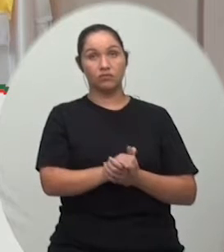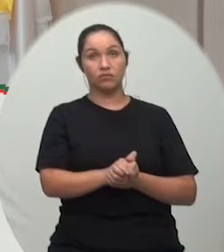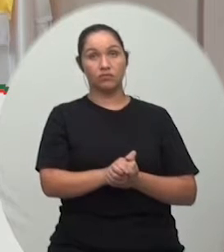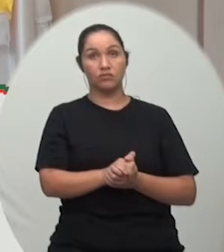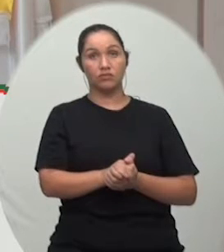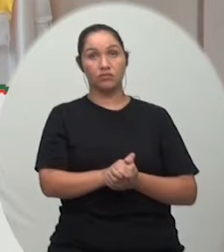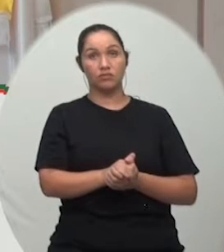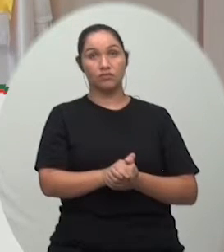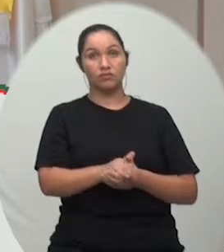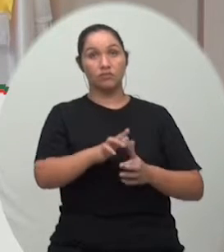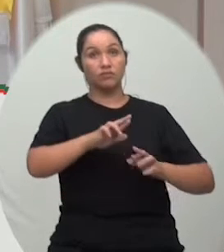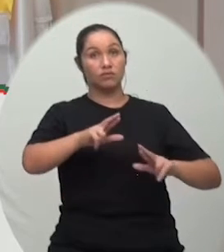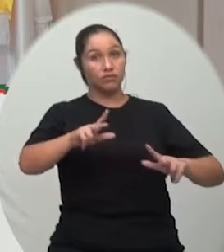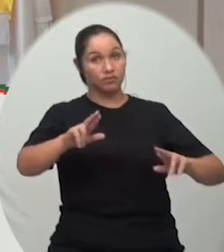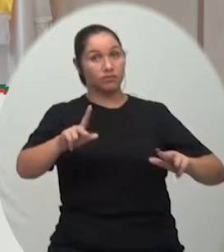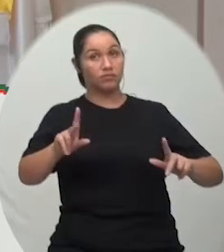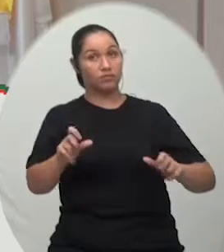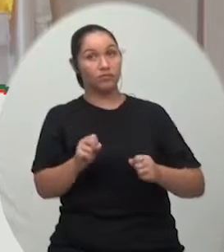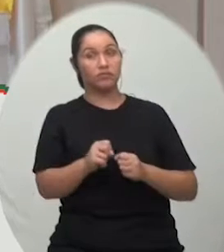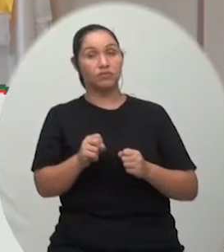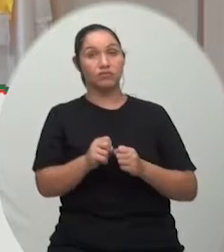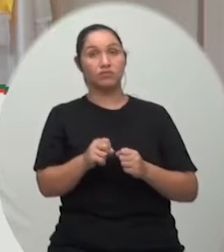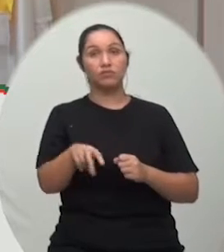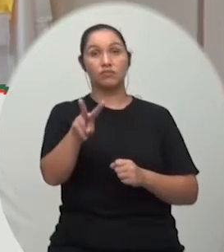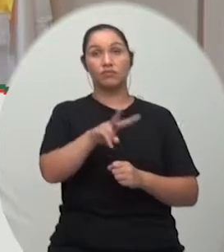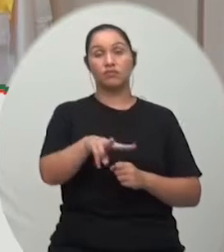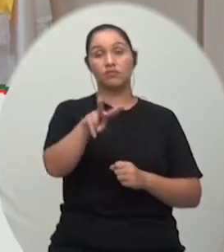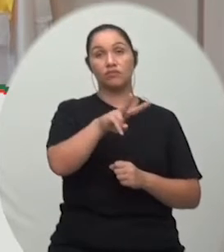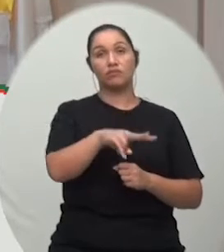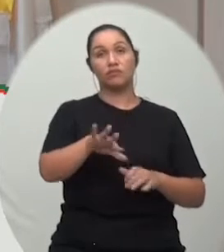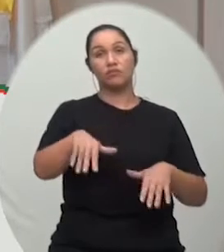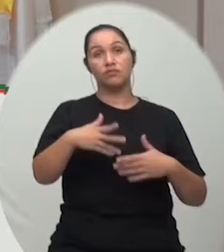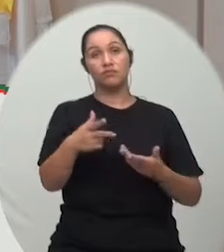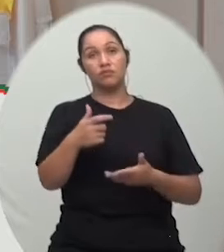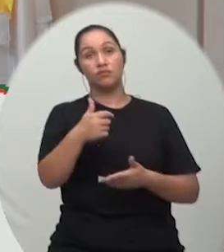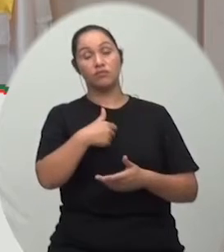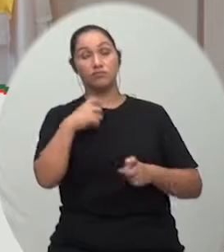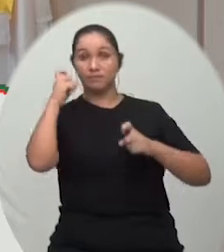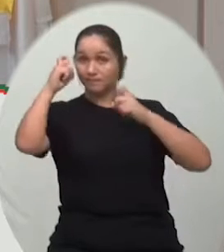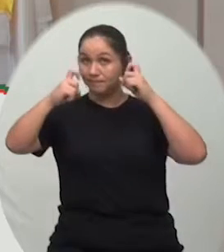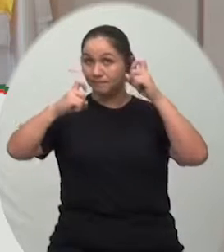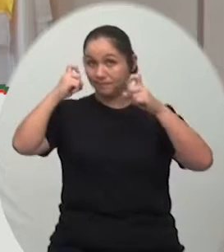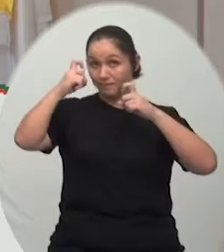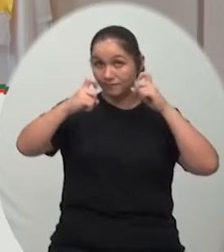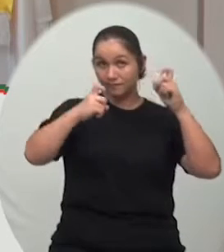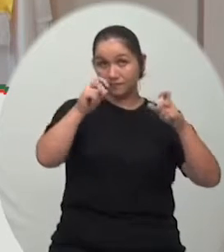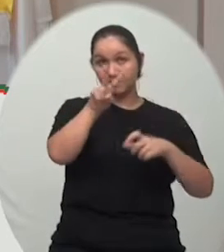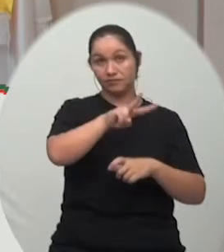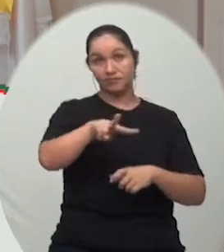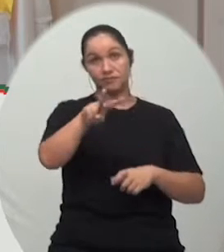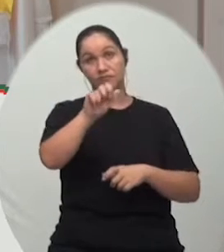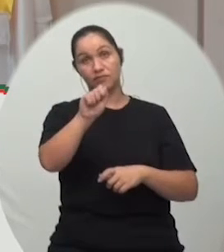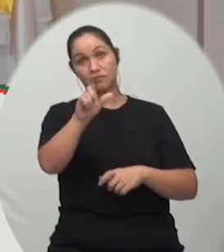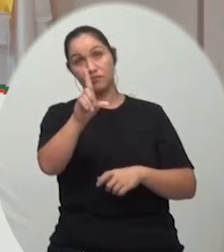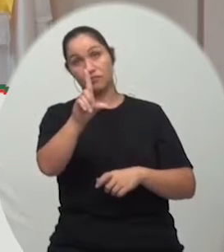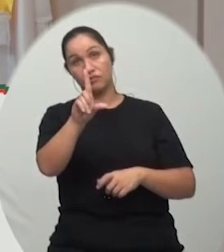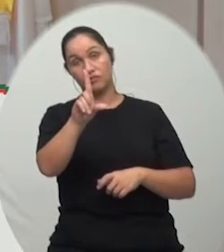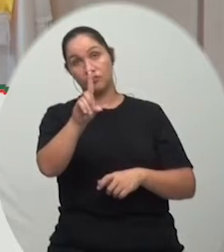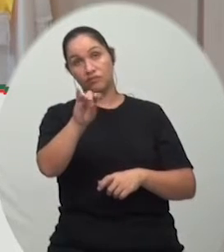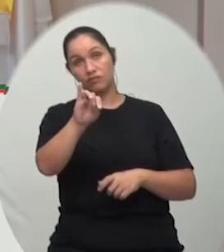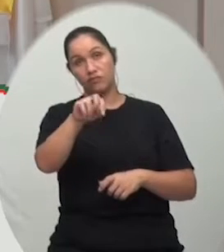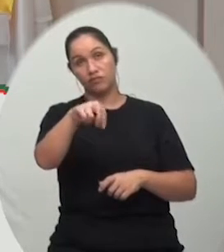a diferença, pessoal. Faz a diferença, vereadores. Então, a minha preocupação, vereador Odinei, era